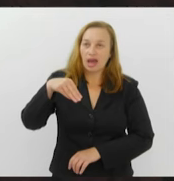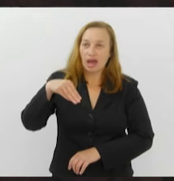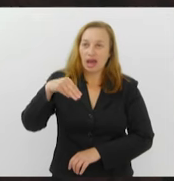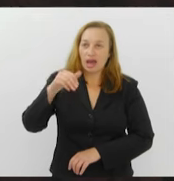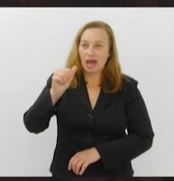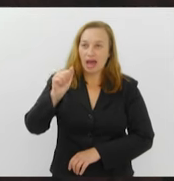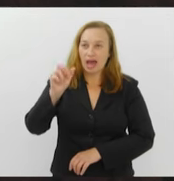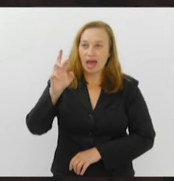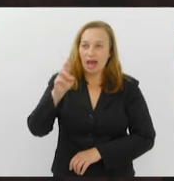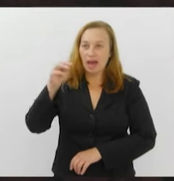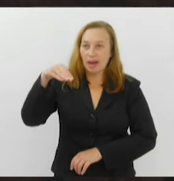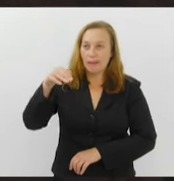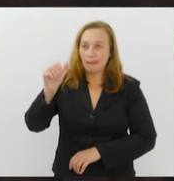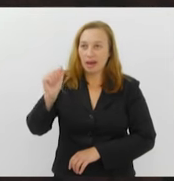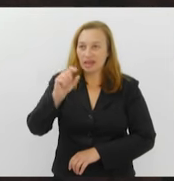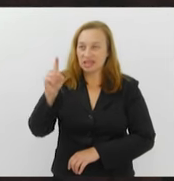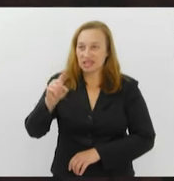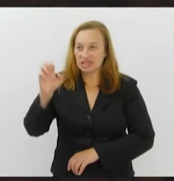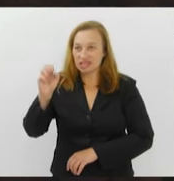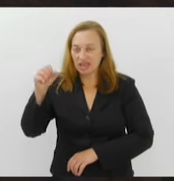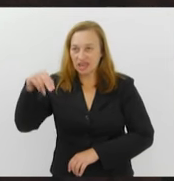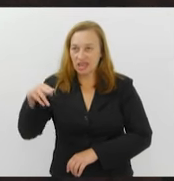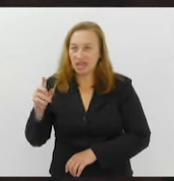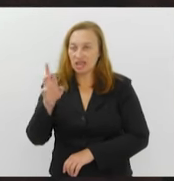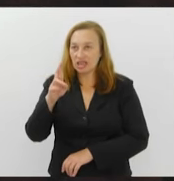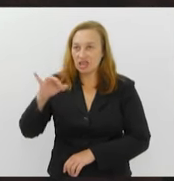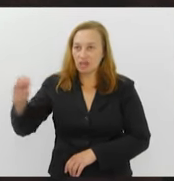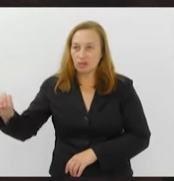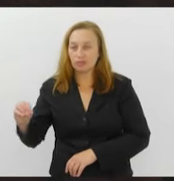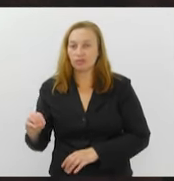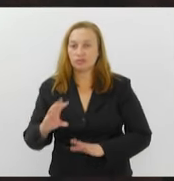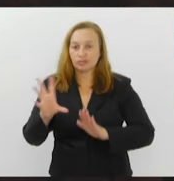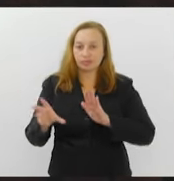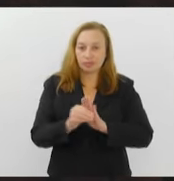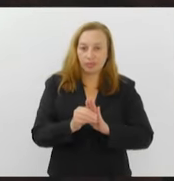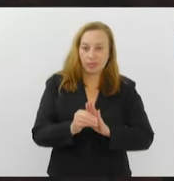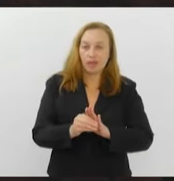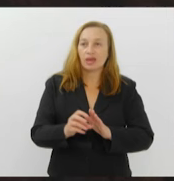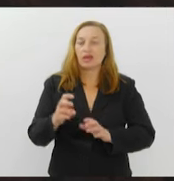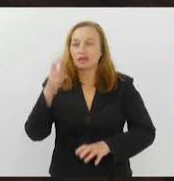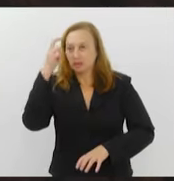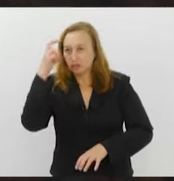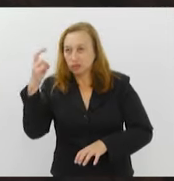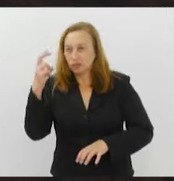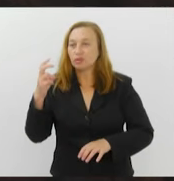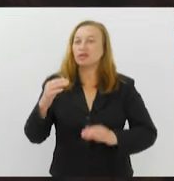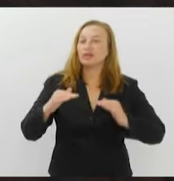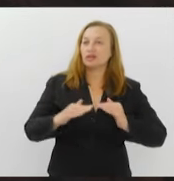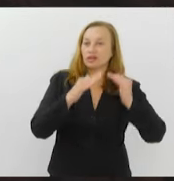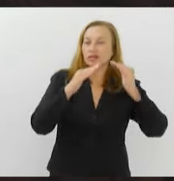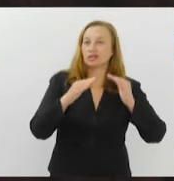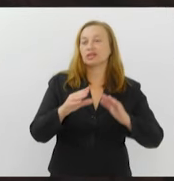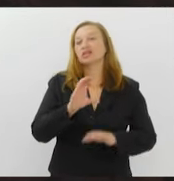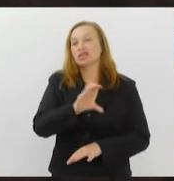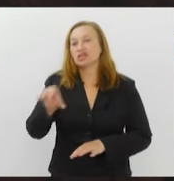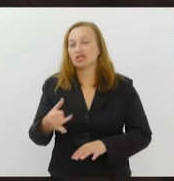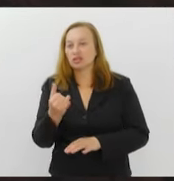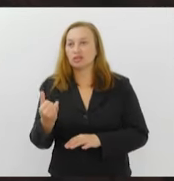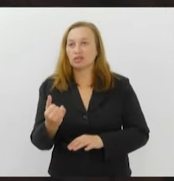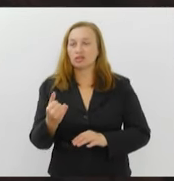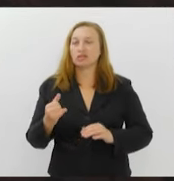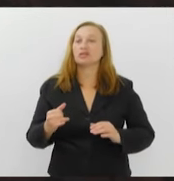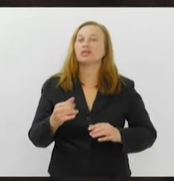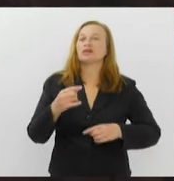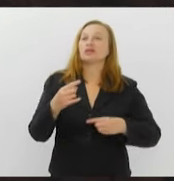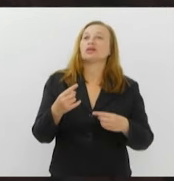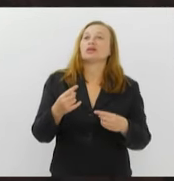comissões Constituição e Justiça pela constitucionalidade com emenda, de cultura favorável com a emenda da CCJ e de assuntos municipais e